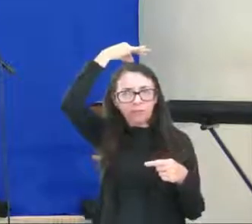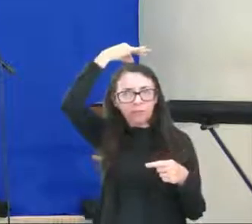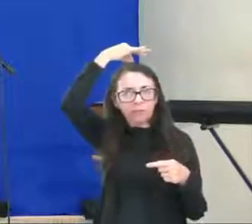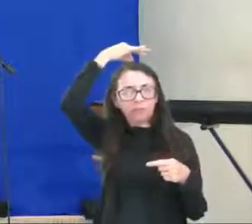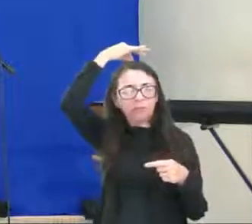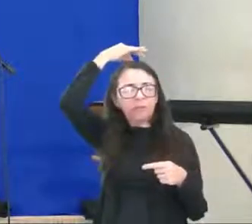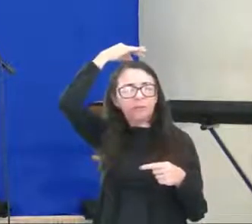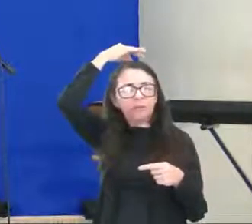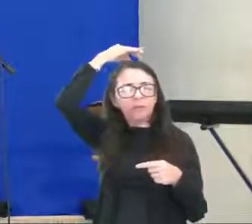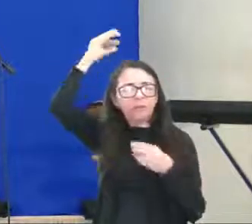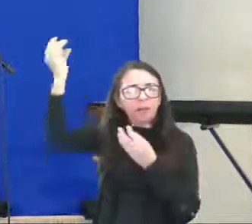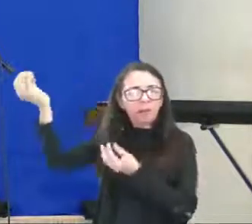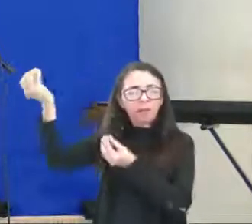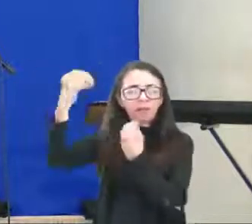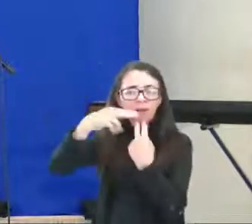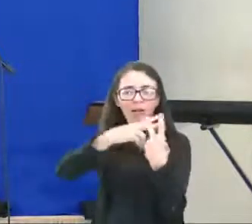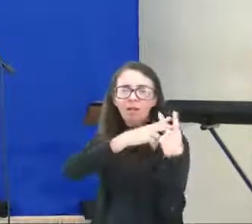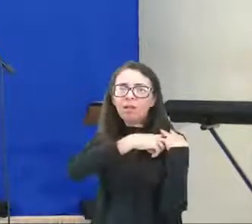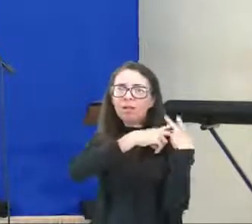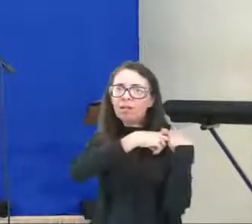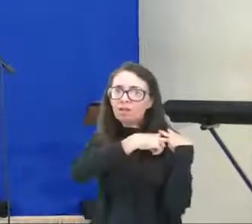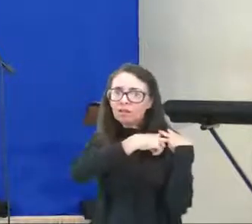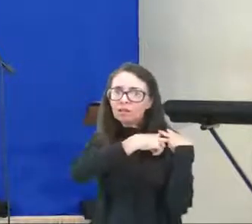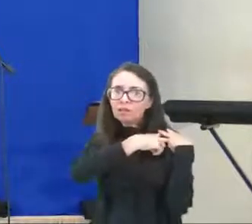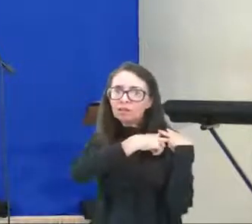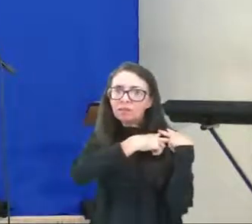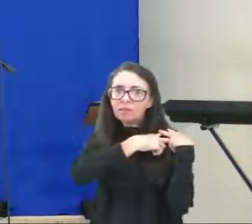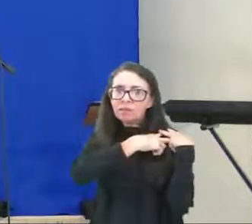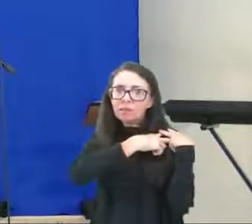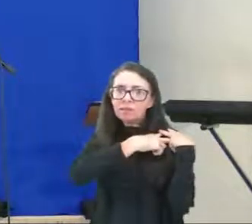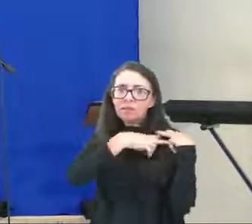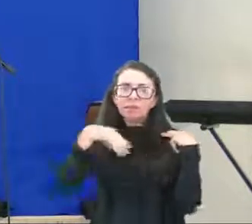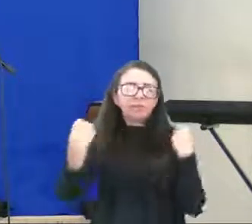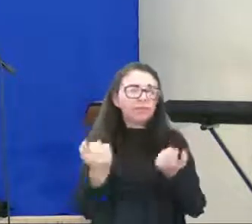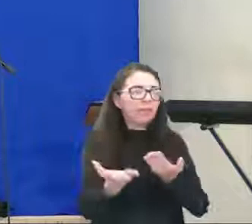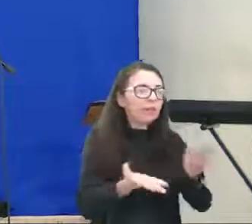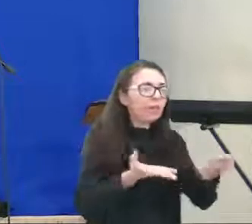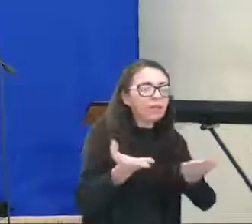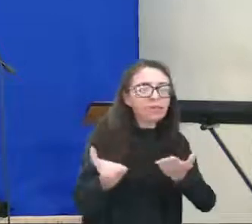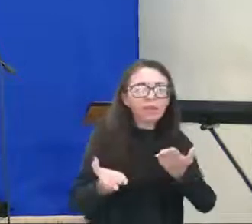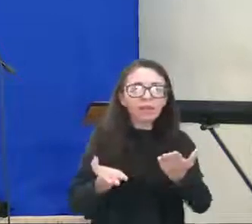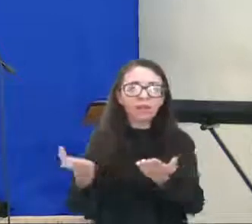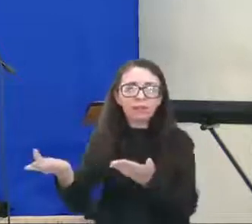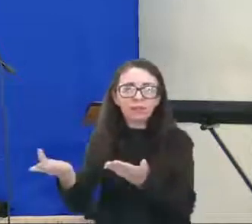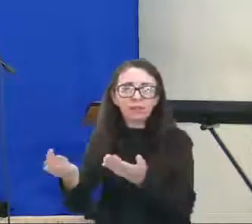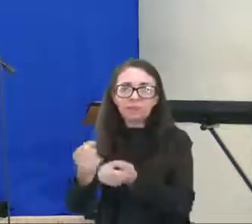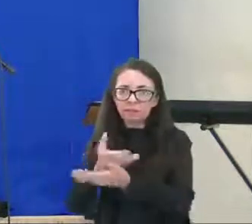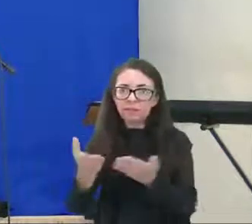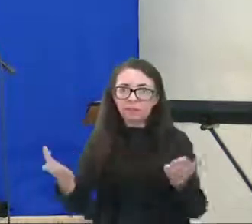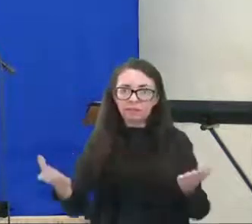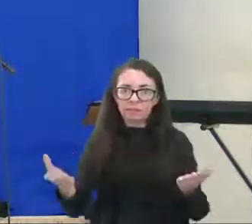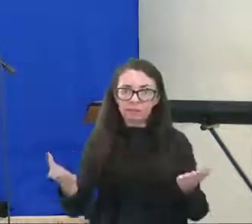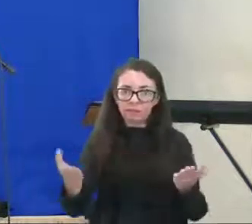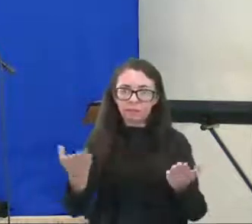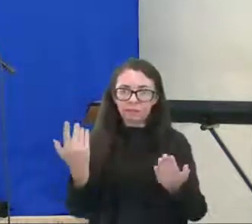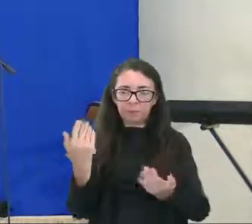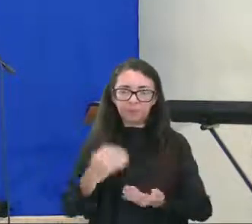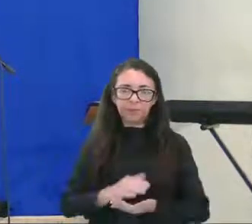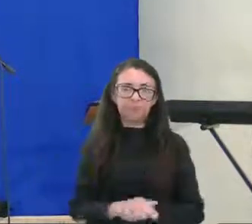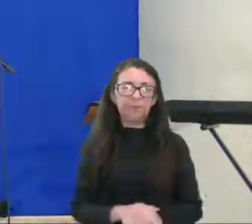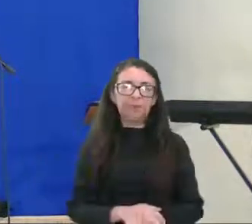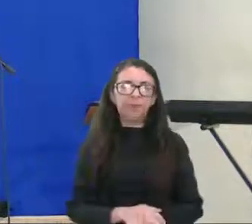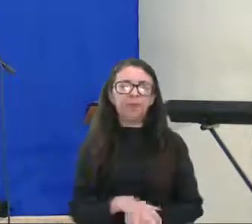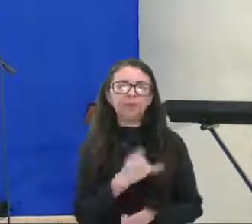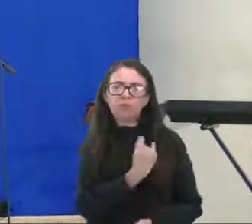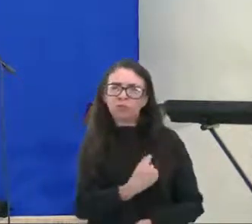Cristo. Então Jesus disse, olha como é que era o negócio. João, capítulo 14, 10. Jesus